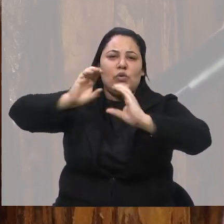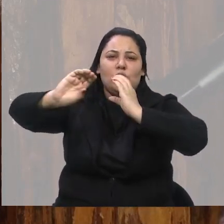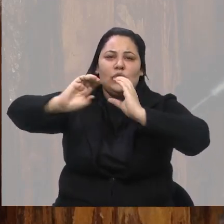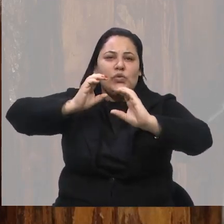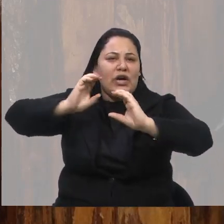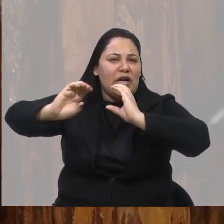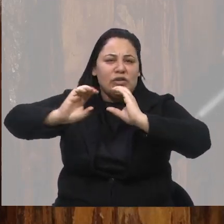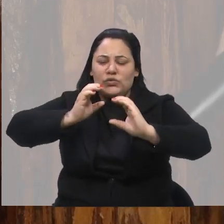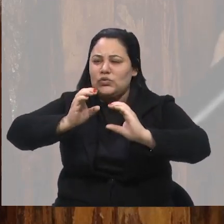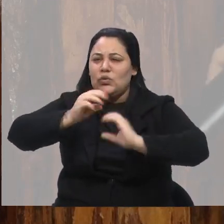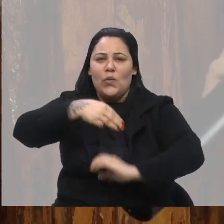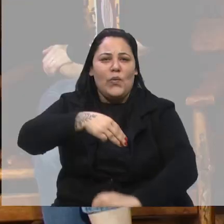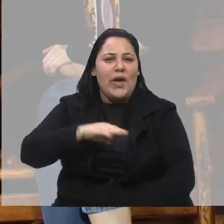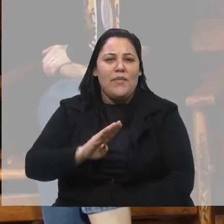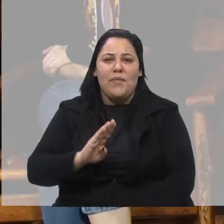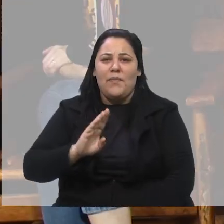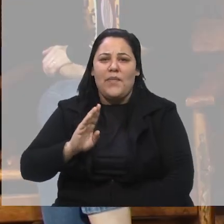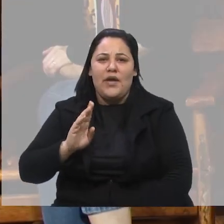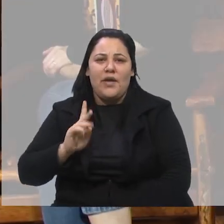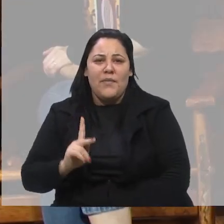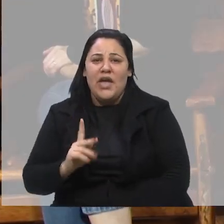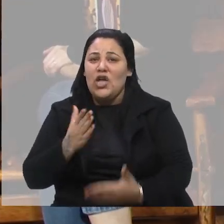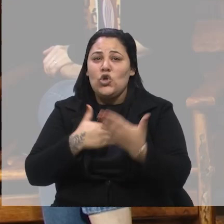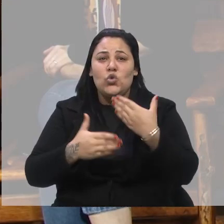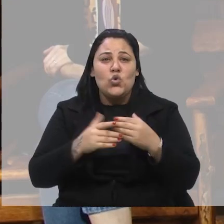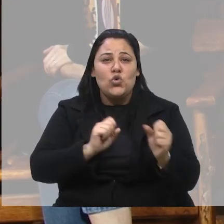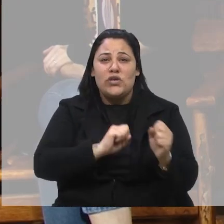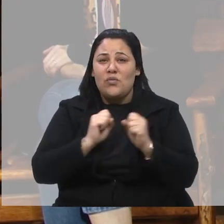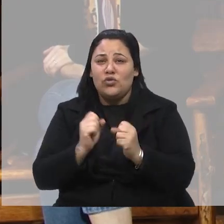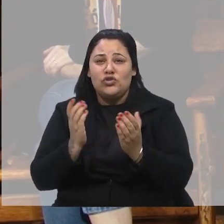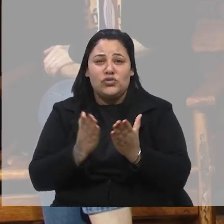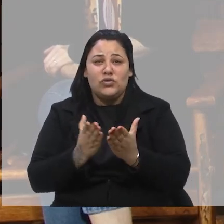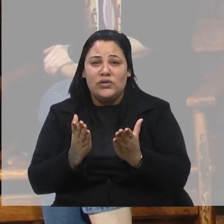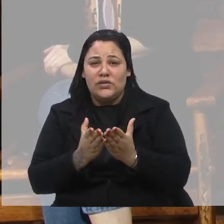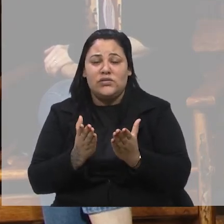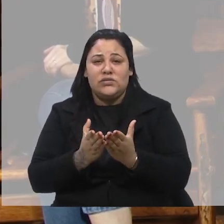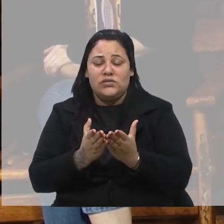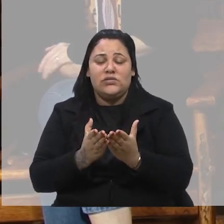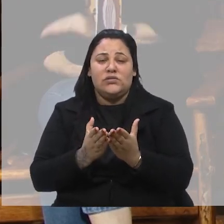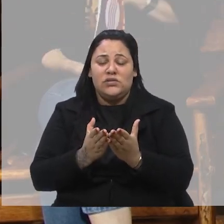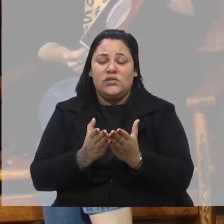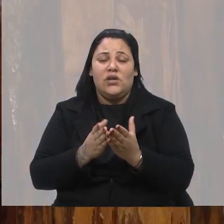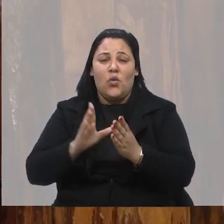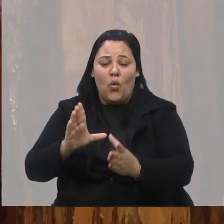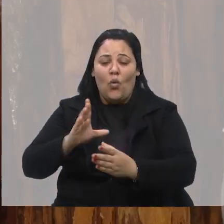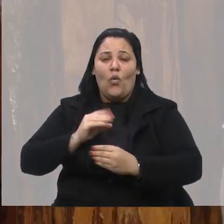que eu pude estudar, eu trouxe para mim no mundo nativista também.